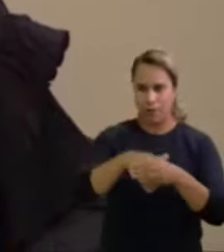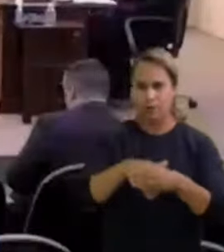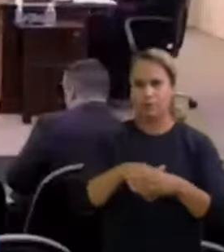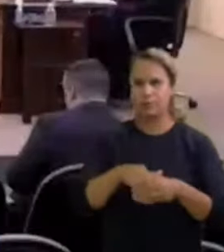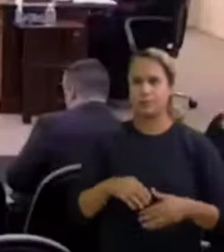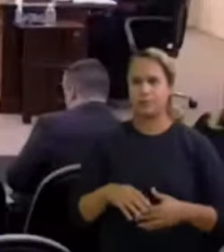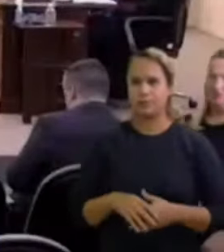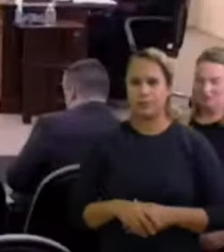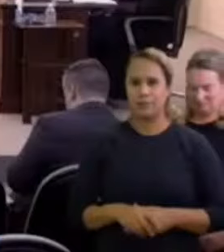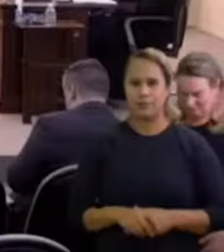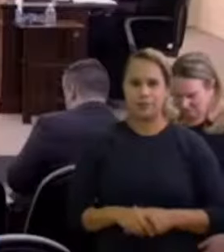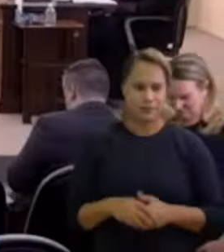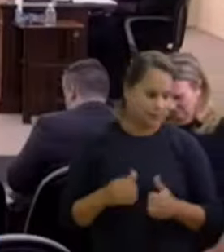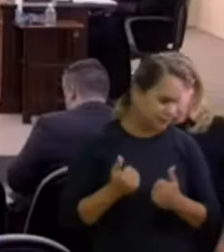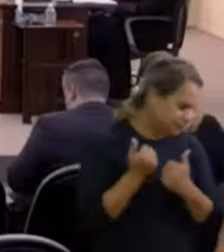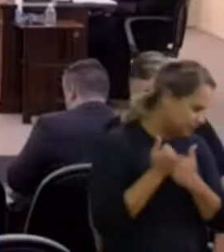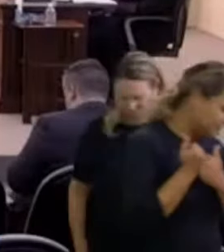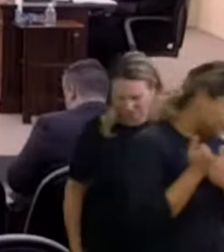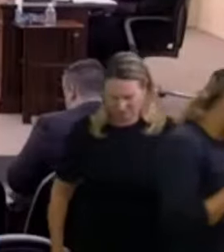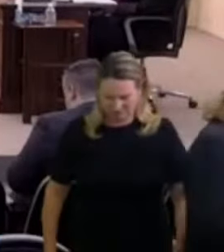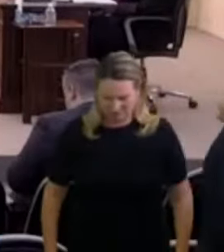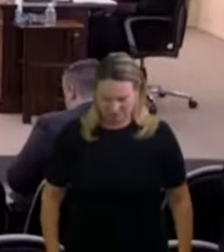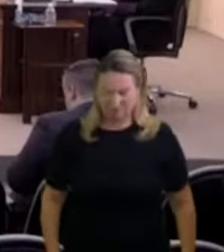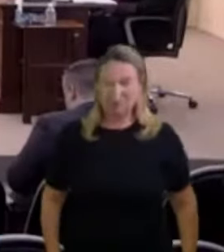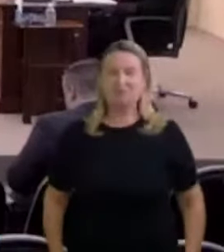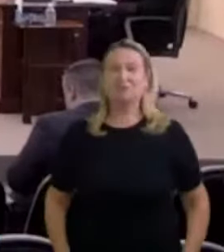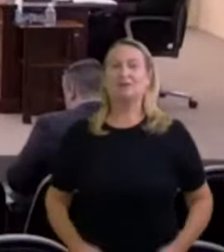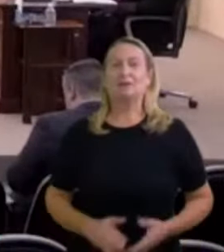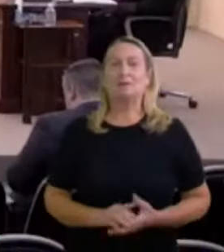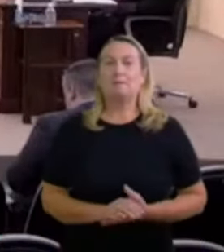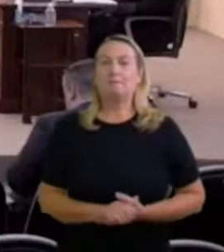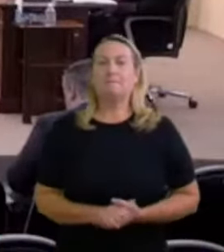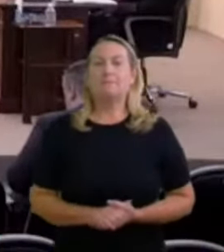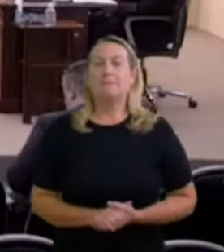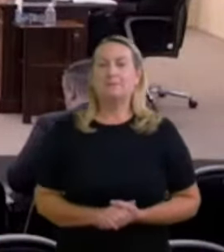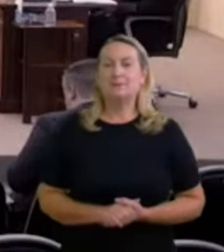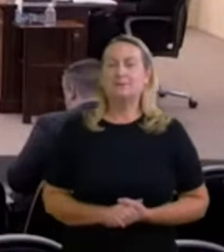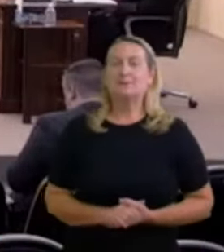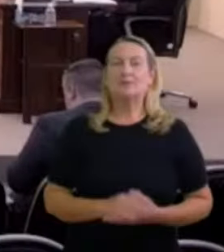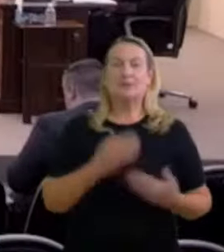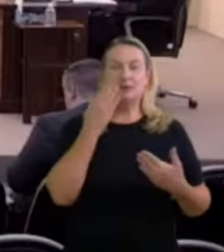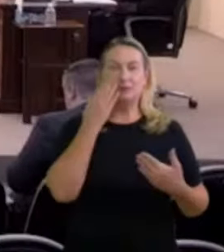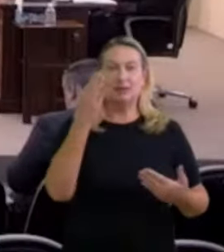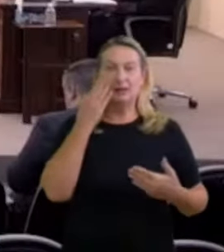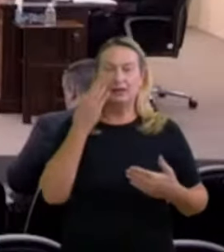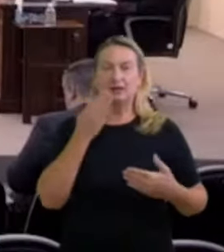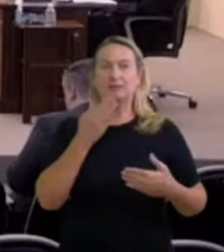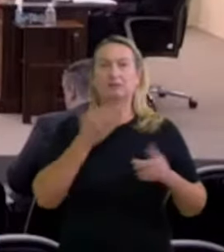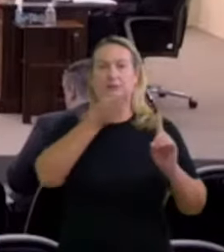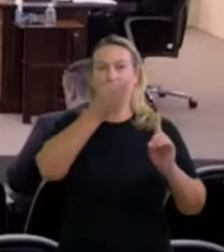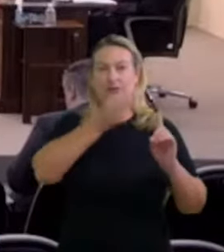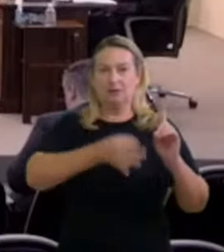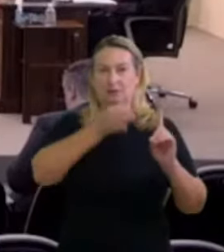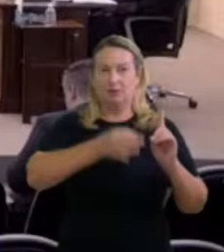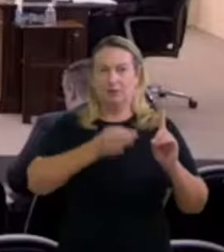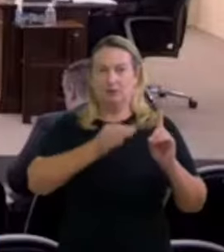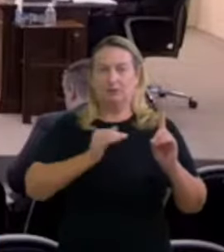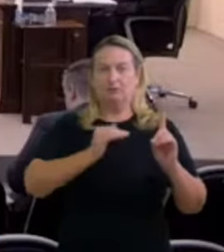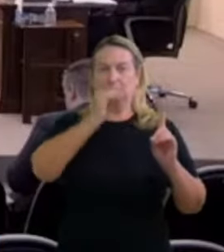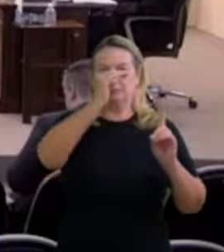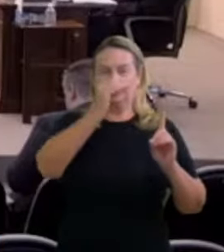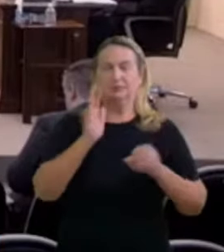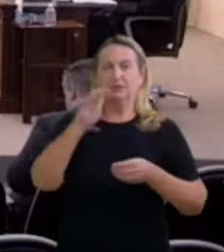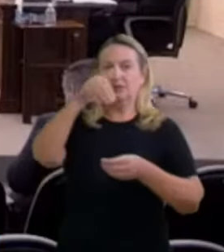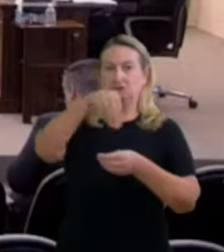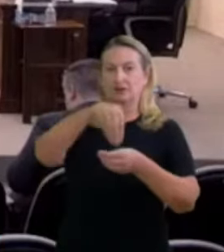voto Obrigado desador eleitoral Guilherme Frederico Hernandes den